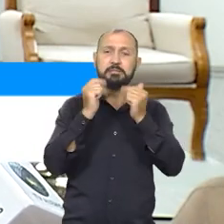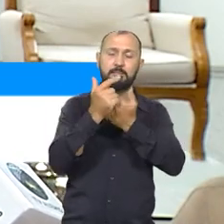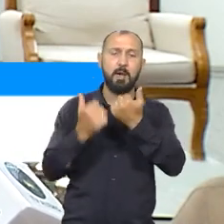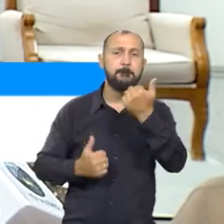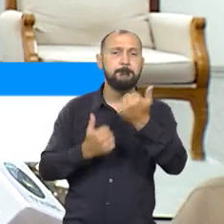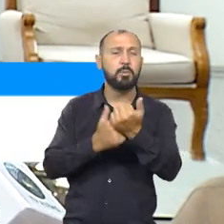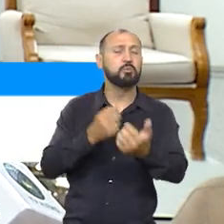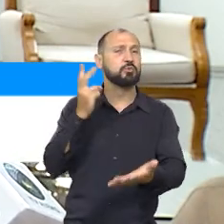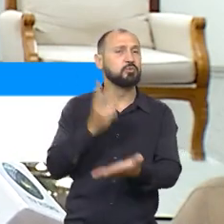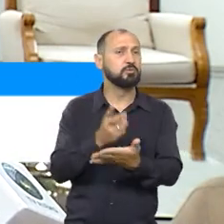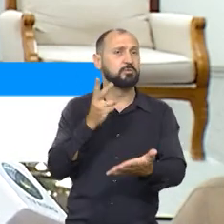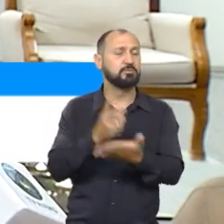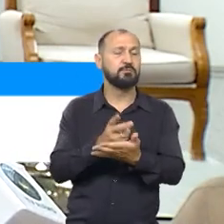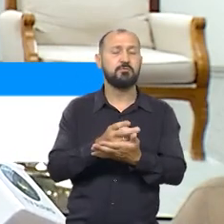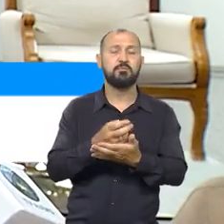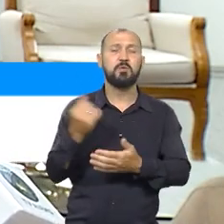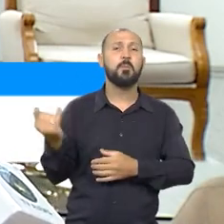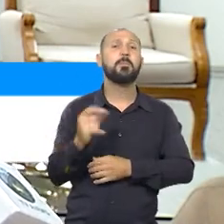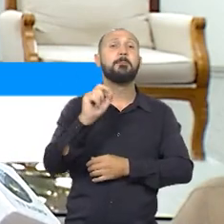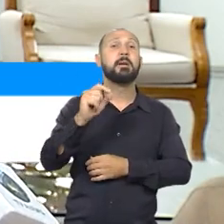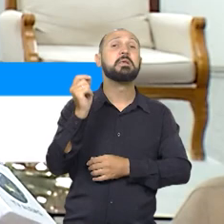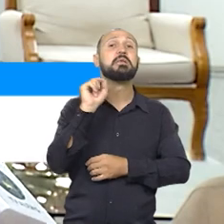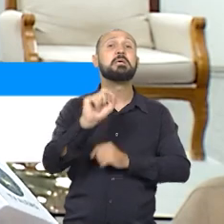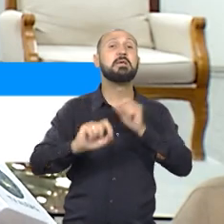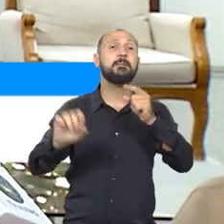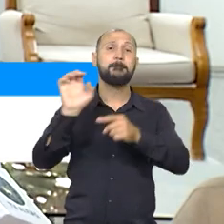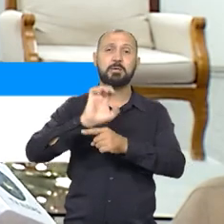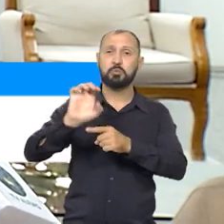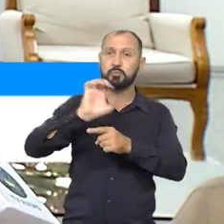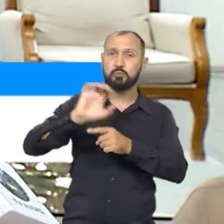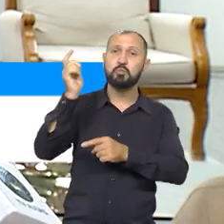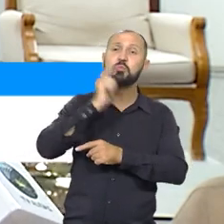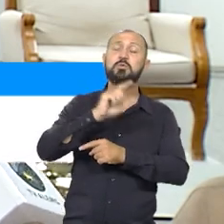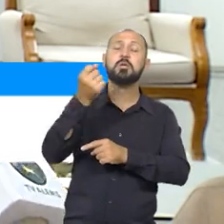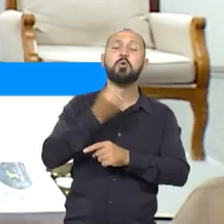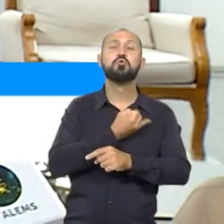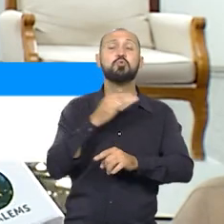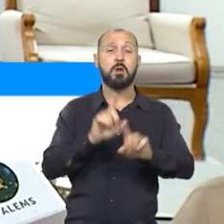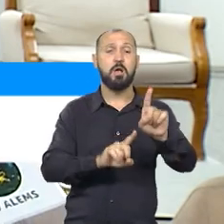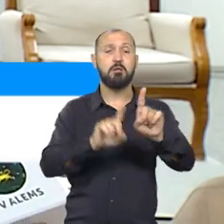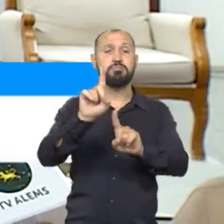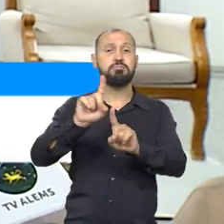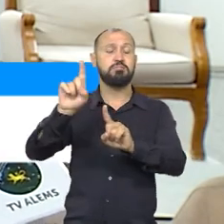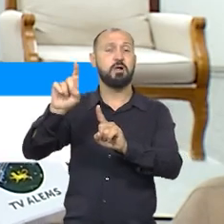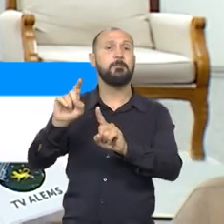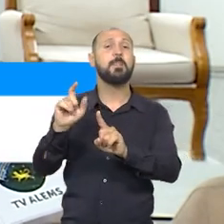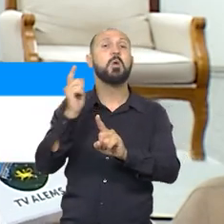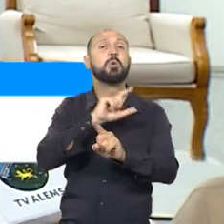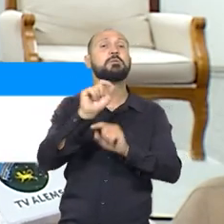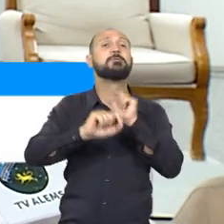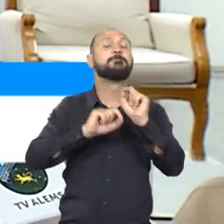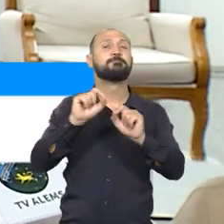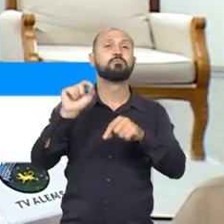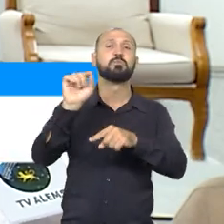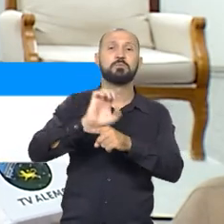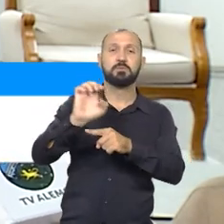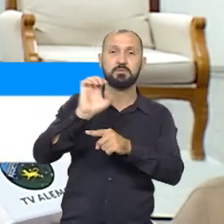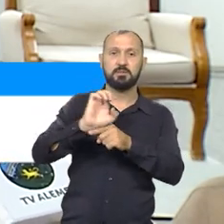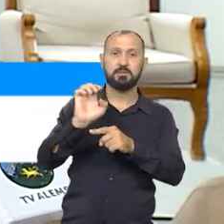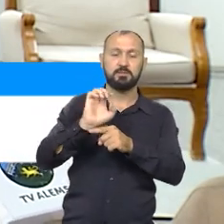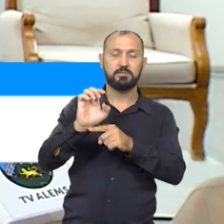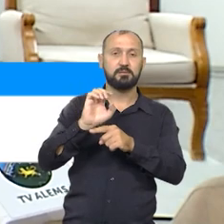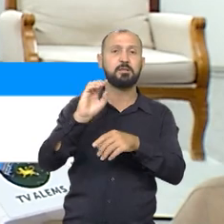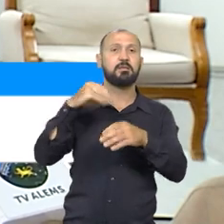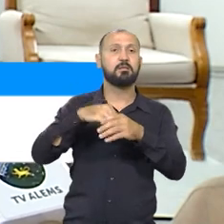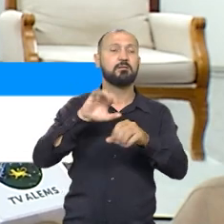da Assembleia Legislativa que foi fundamental para que Mato Grosso do Sul alcançasse os indicadores né no